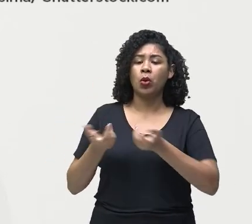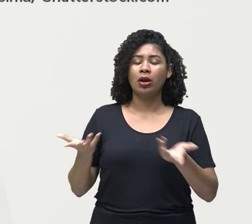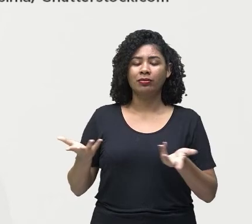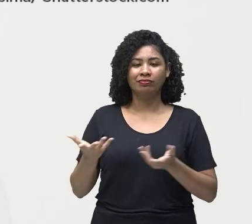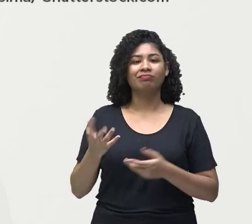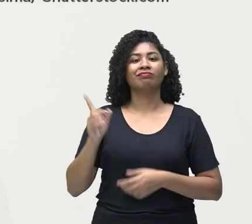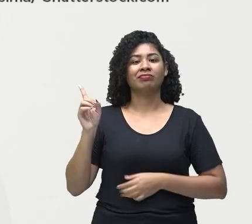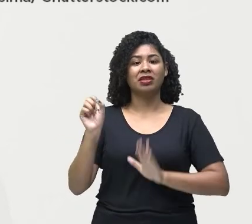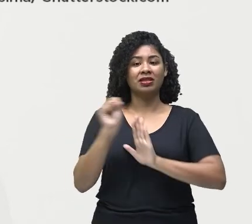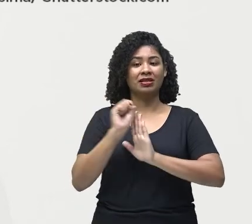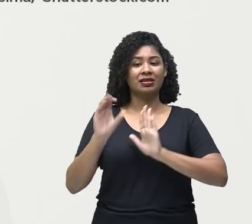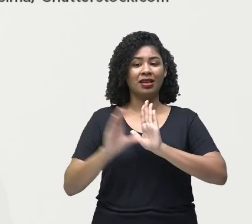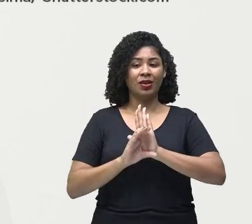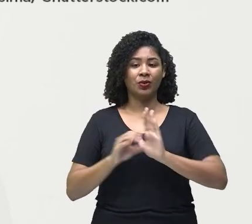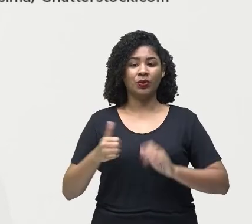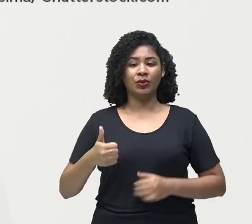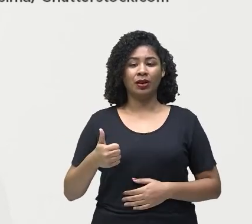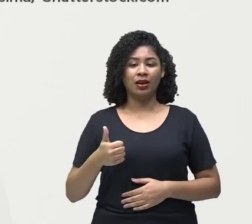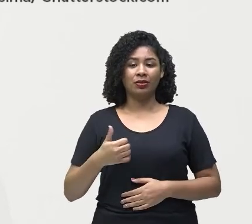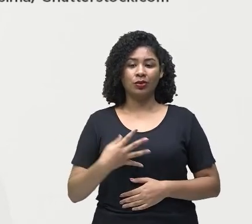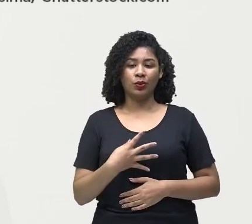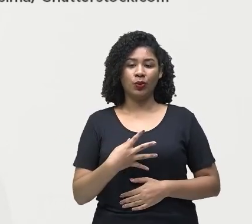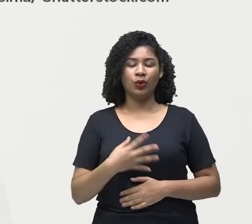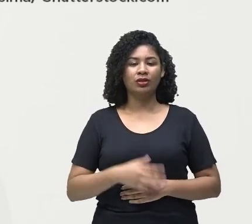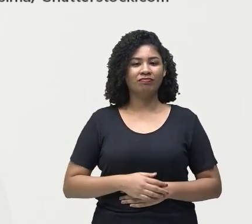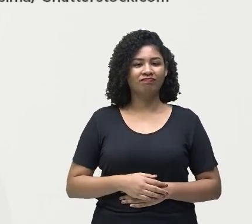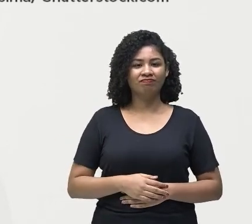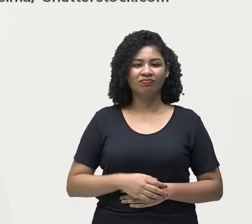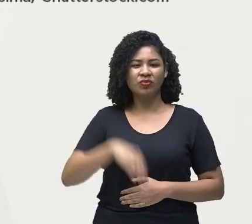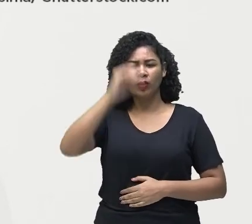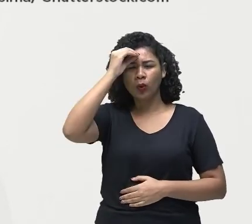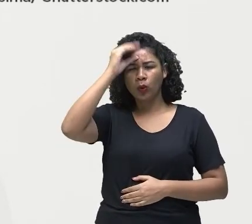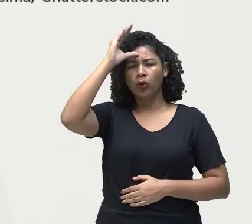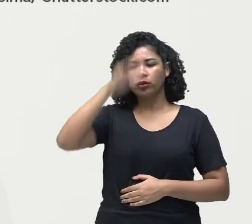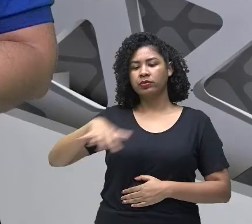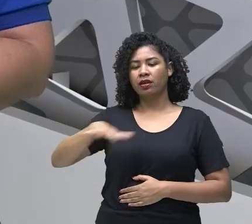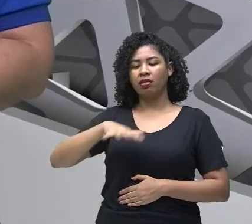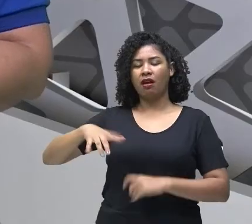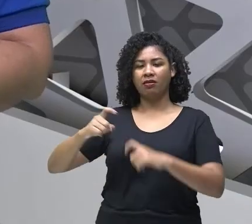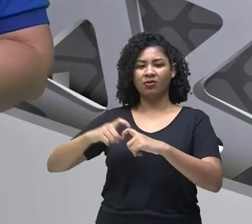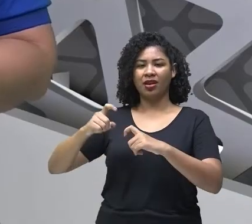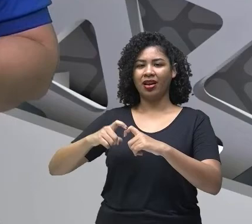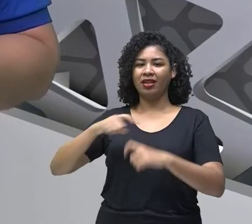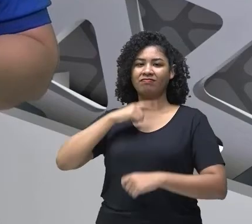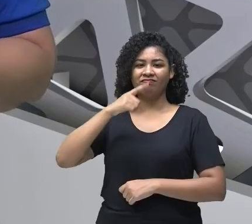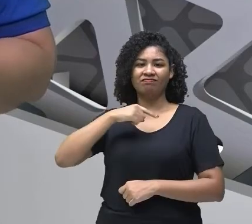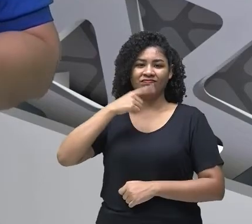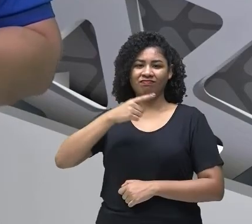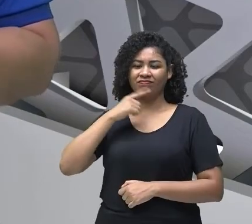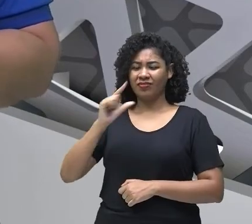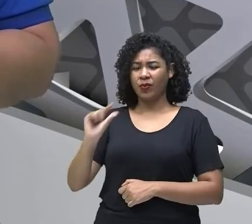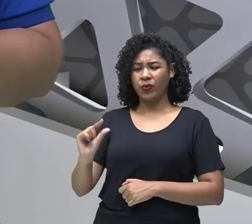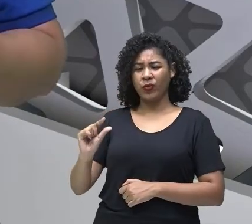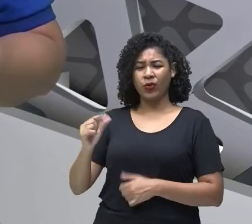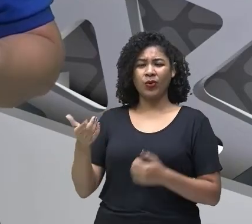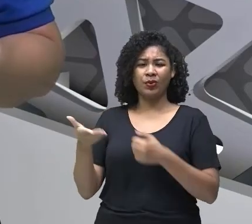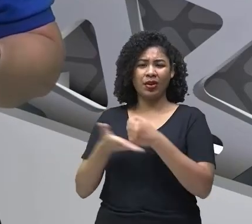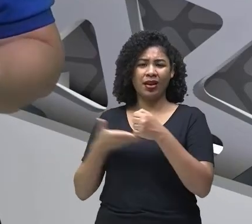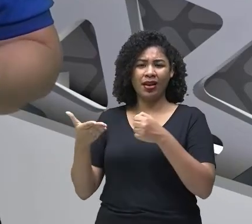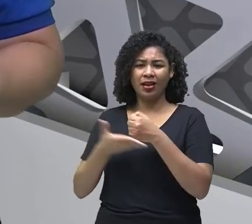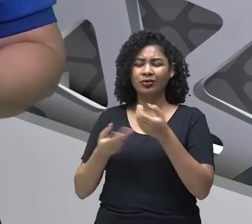século XIV, né? Não se tinha todo esse conhecimento da medicina, não se sabia como